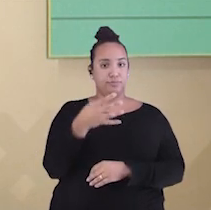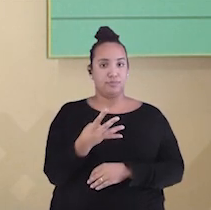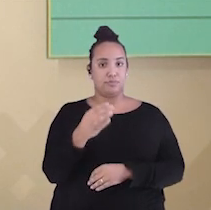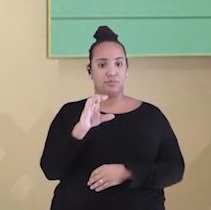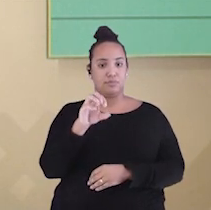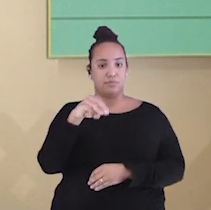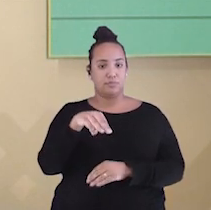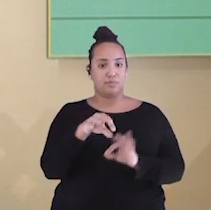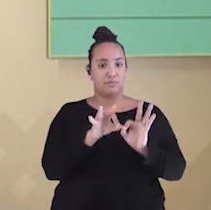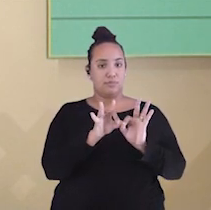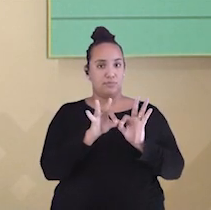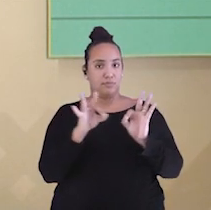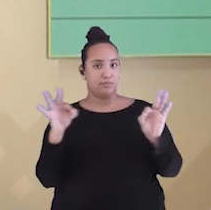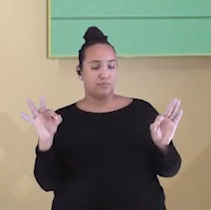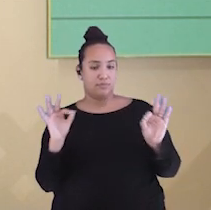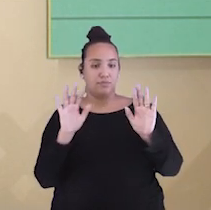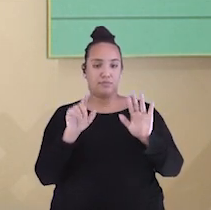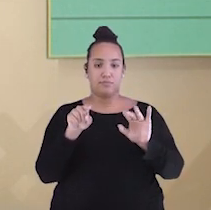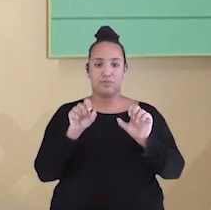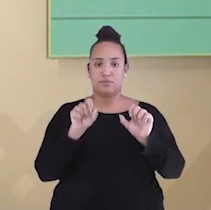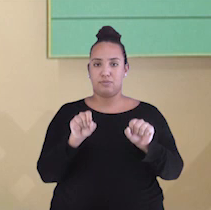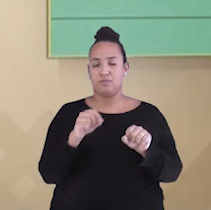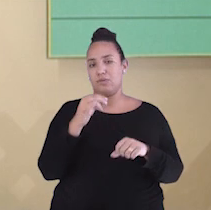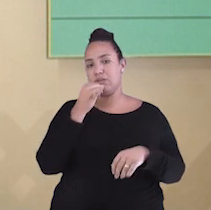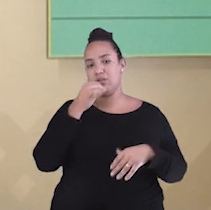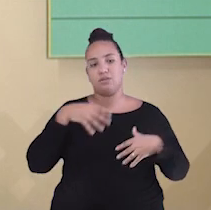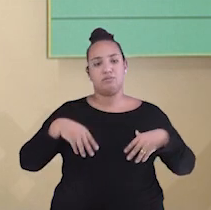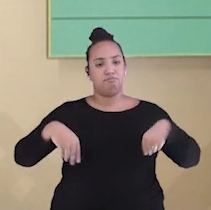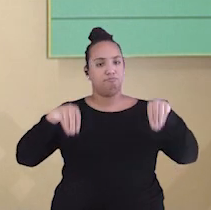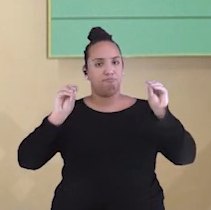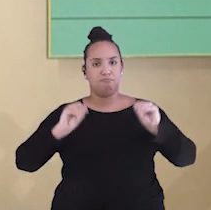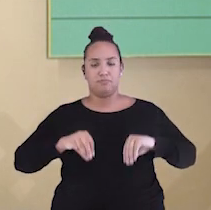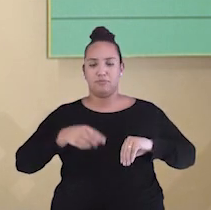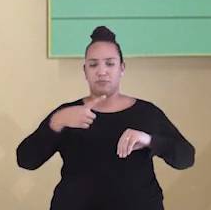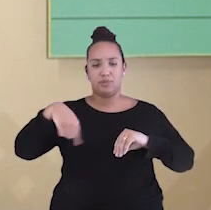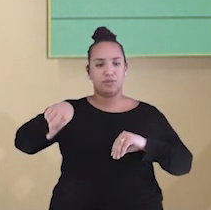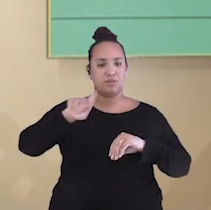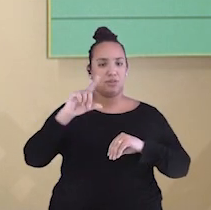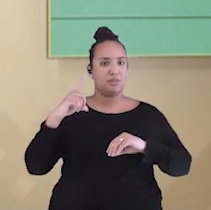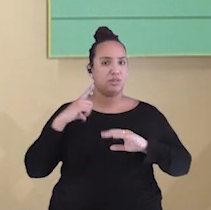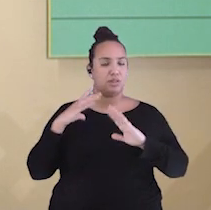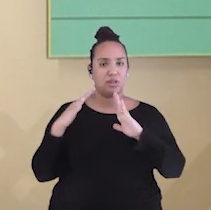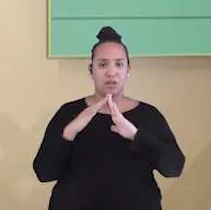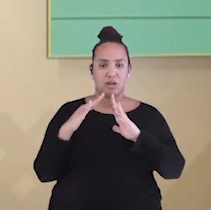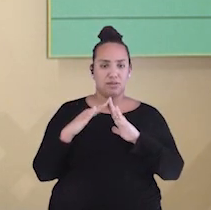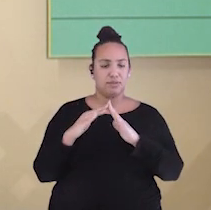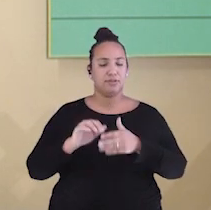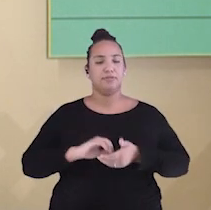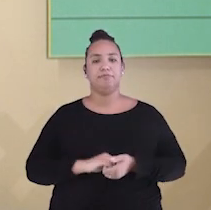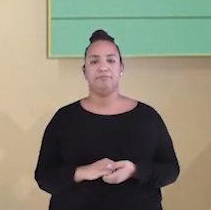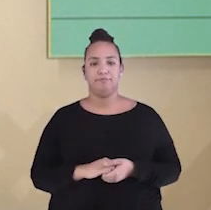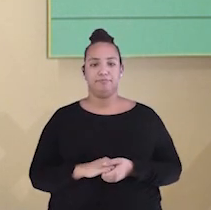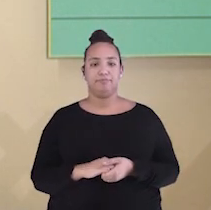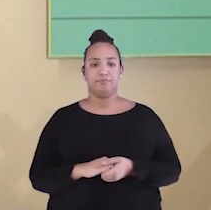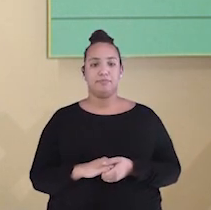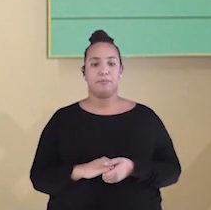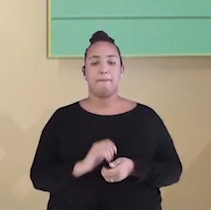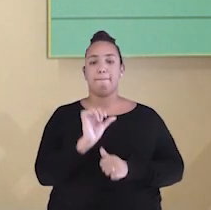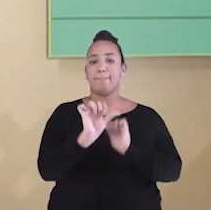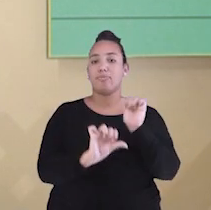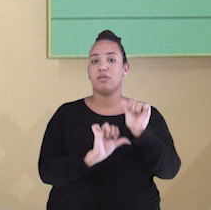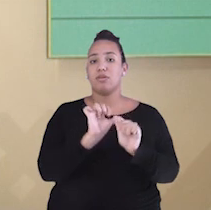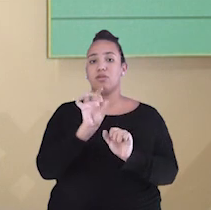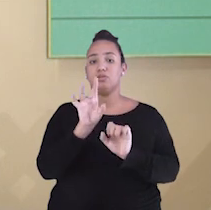centímetros de largura. Mas você pode fazer com o tamanho de tecido e de retalho que você tiver na sua casa. Isso só